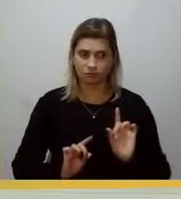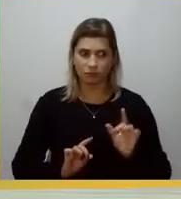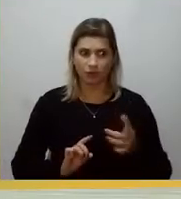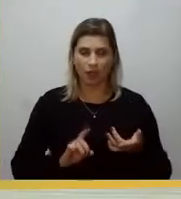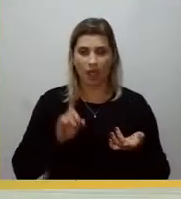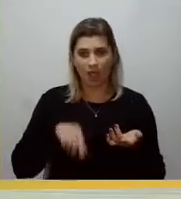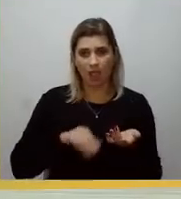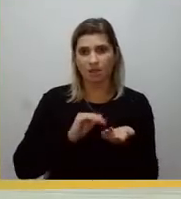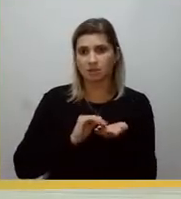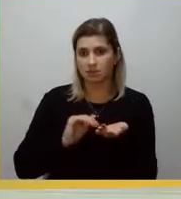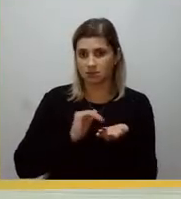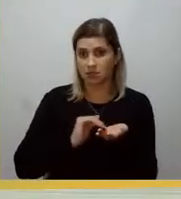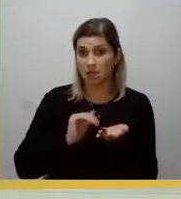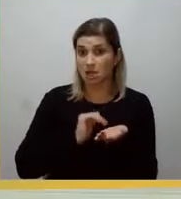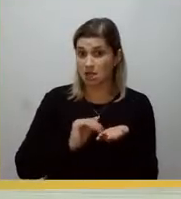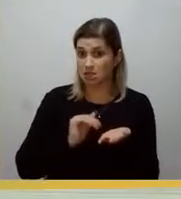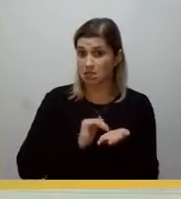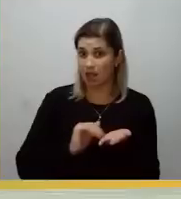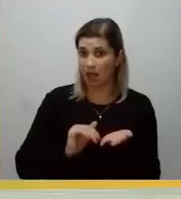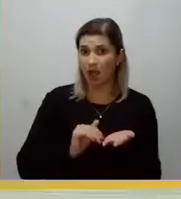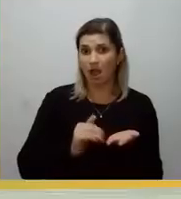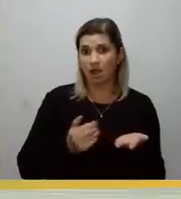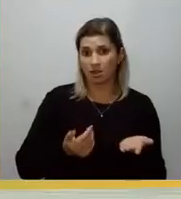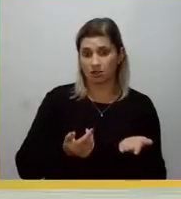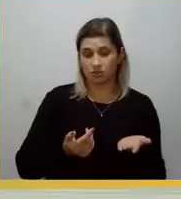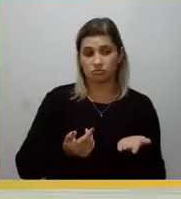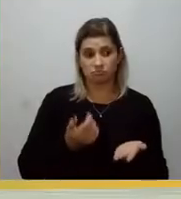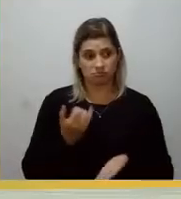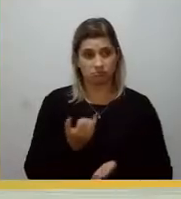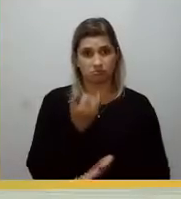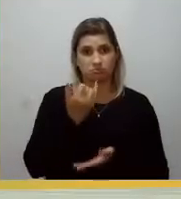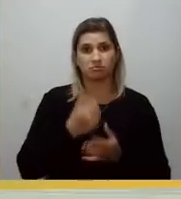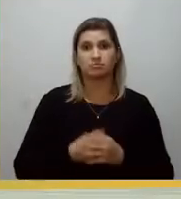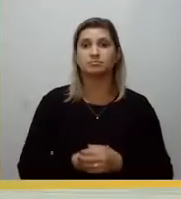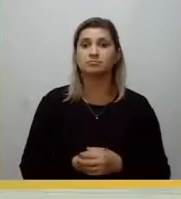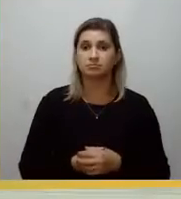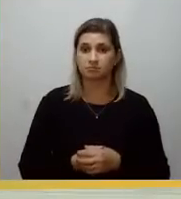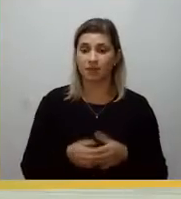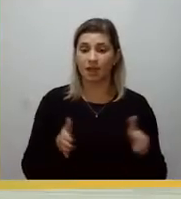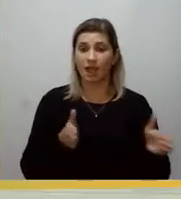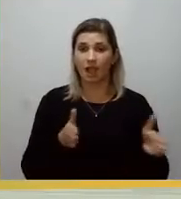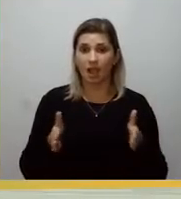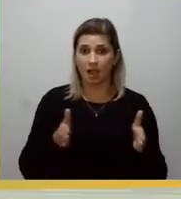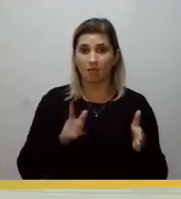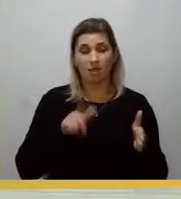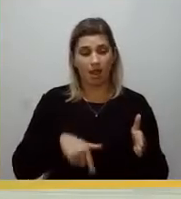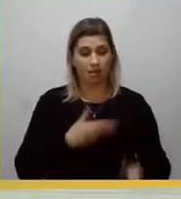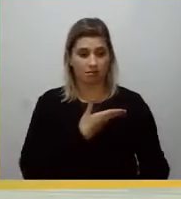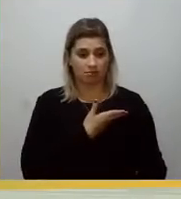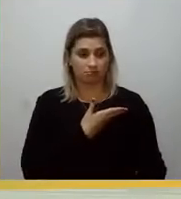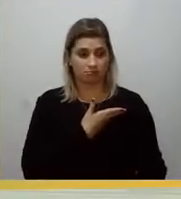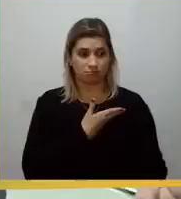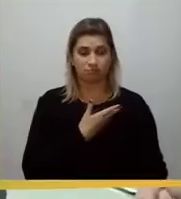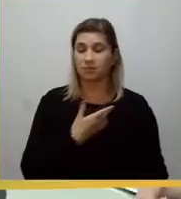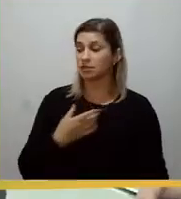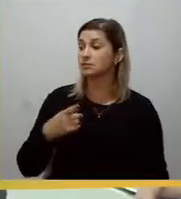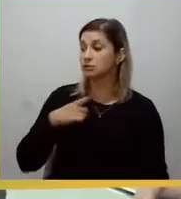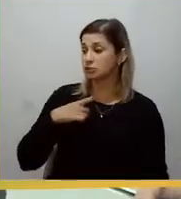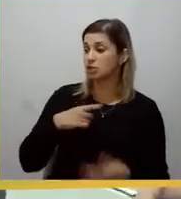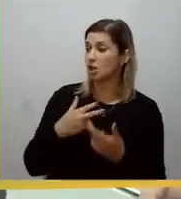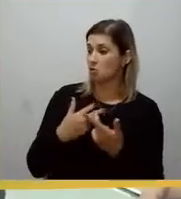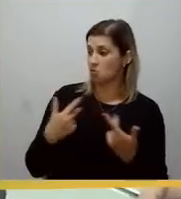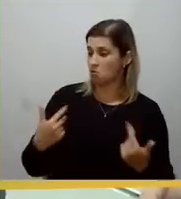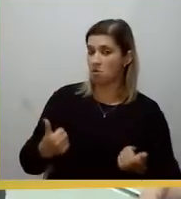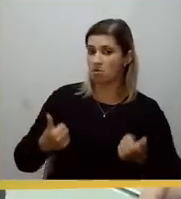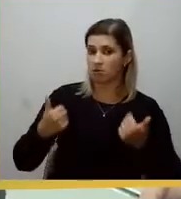secretários das secretarias mais de ponta. Sim, mas então, eles tinham... pelo menos na época, eles eram seus amigos. Eles tinham qualificação. Um é engenheiro, secretário de